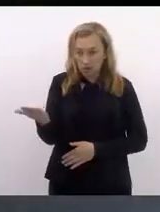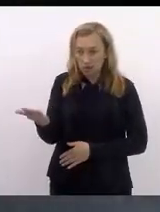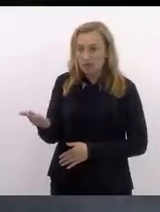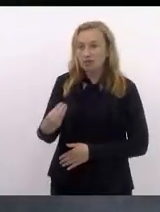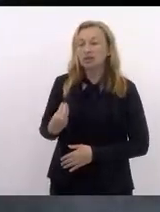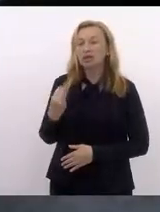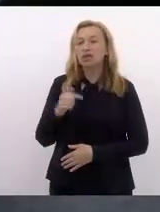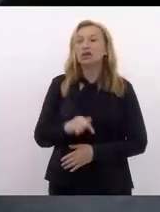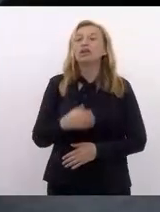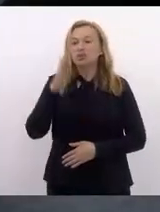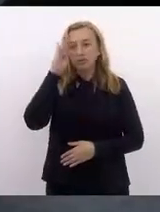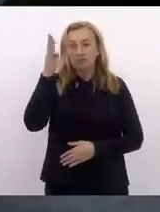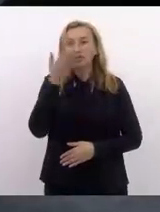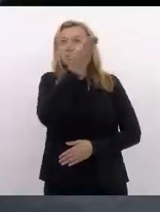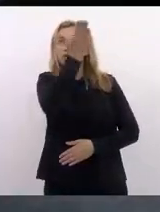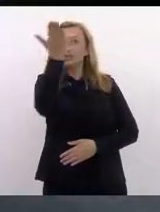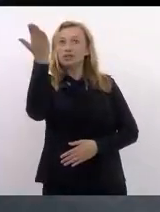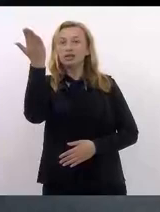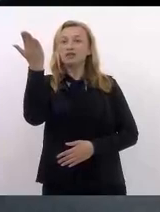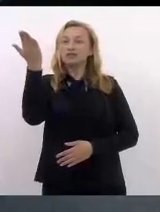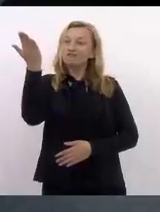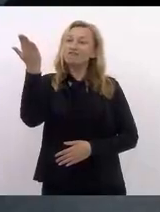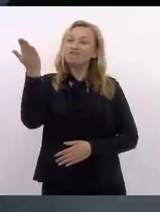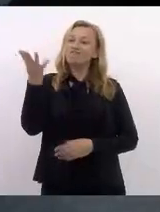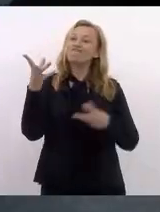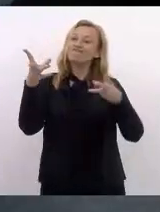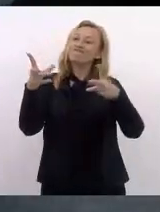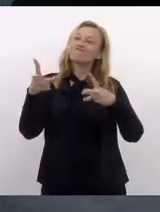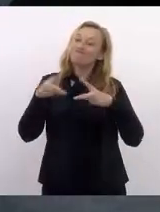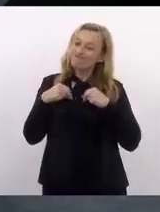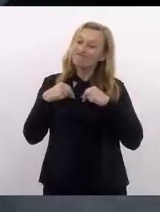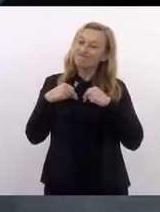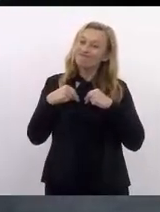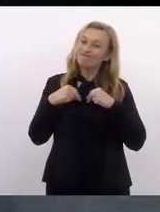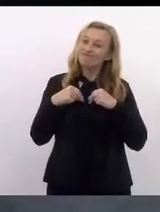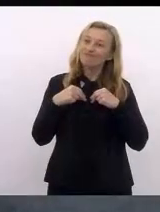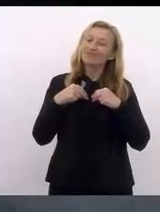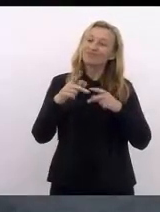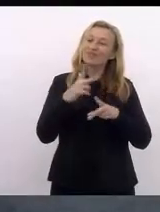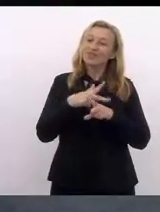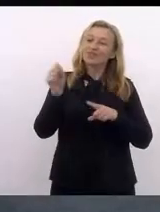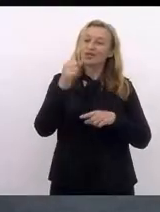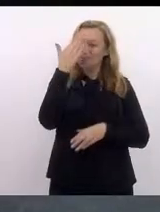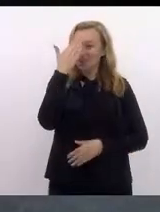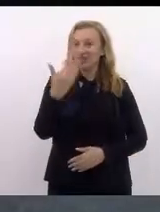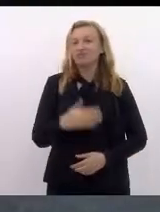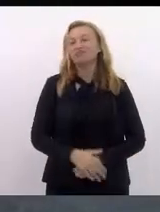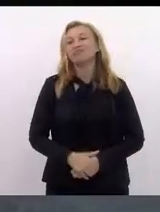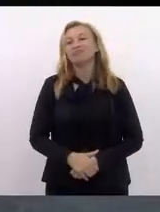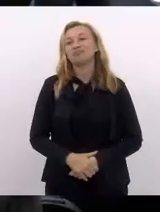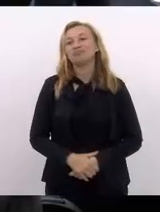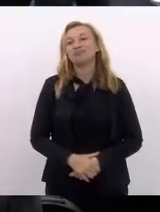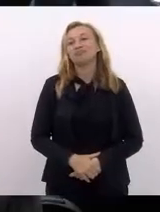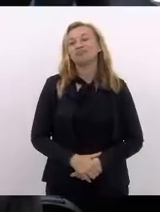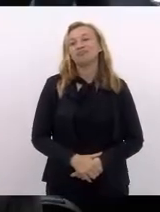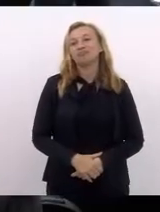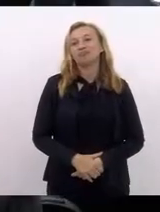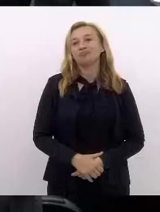vocês estão aqui principalmente vocês são merecedores dessa dessa grande vitória muito obrigado a